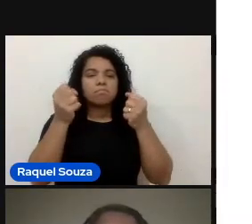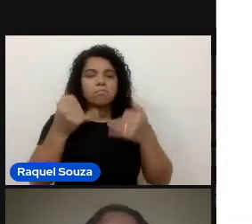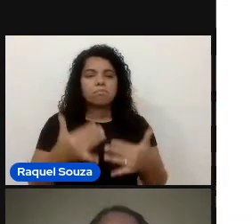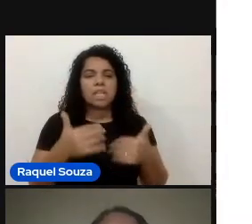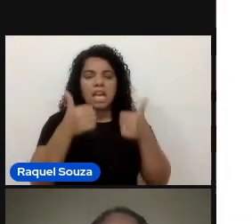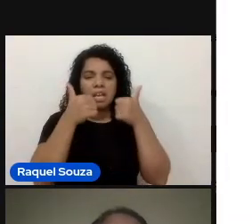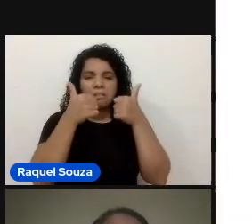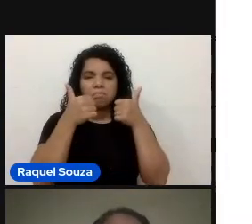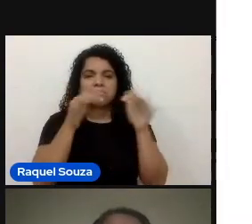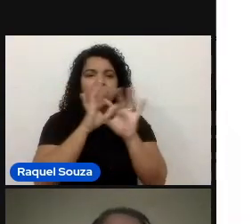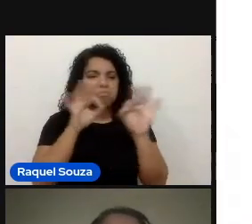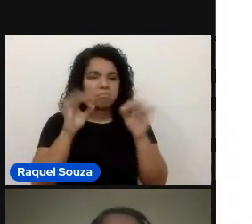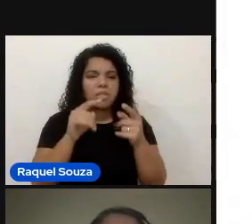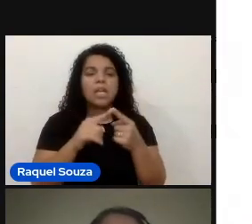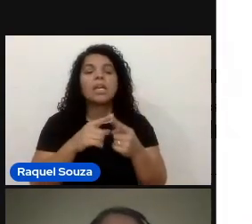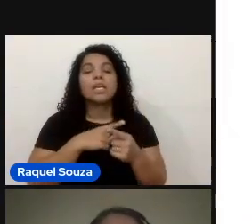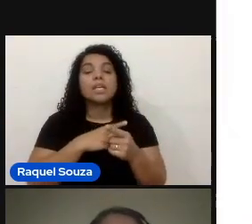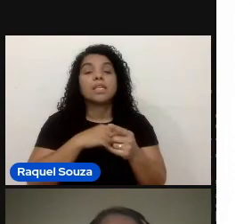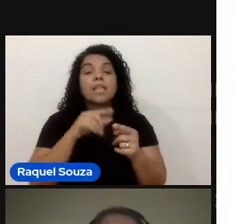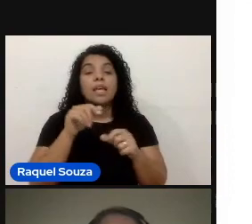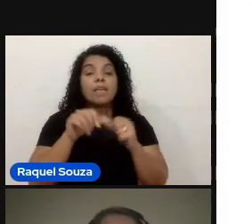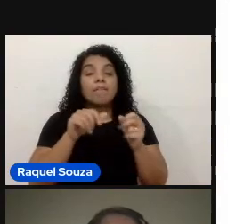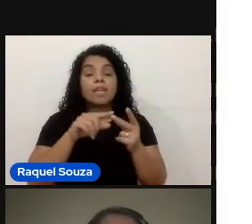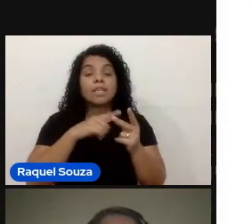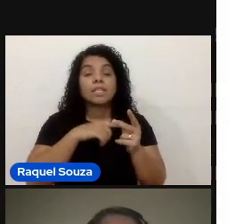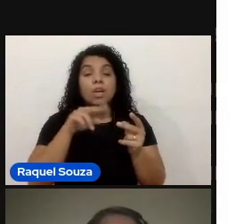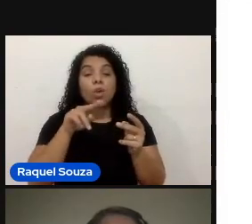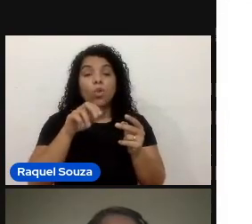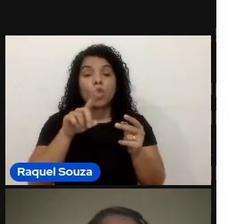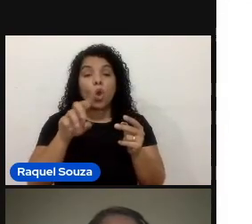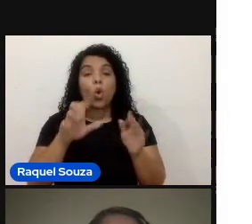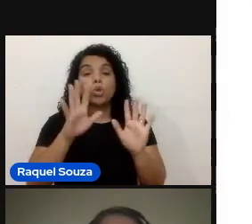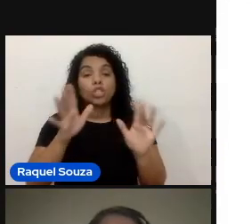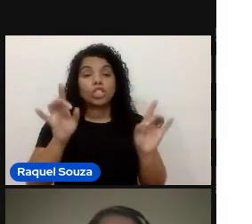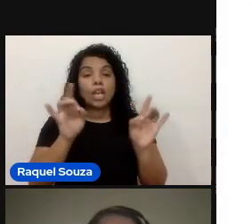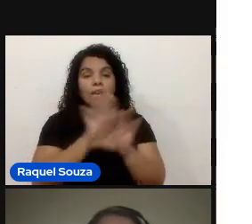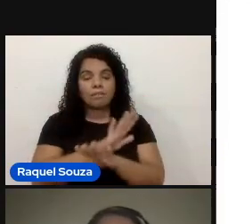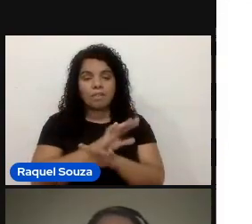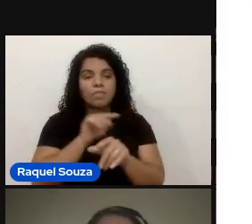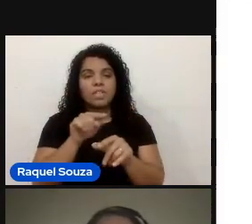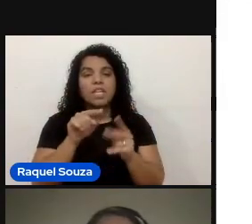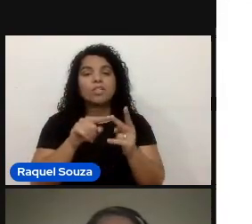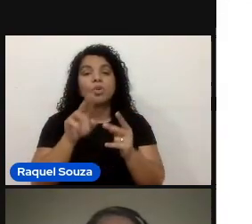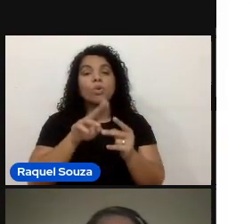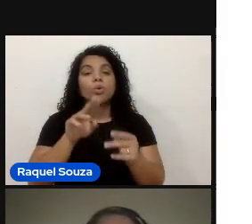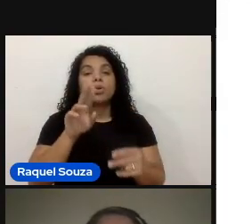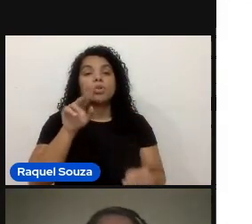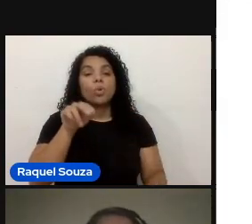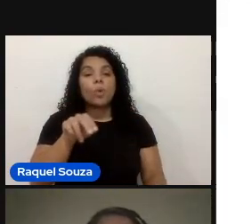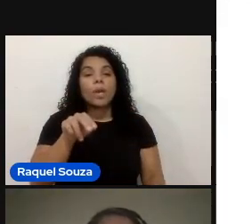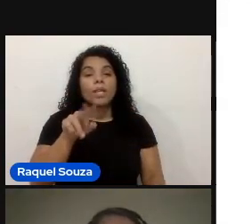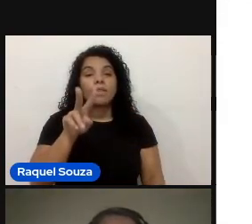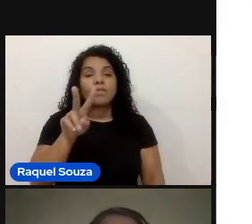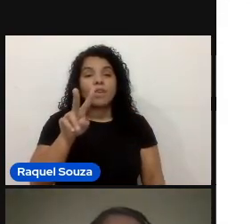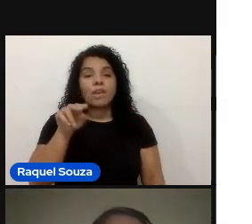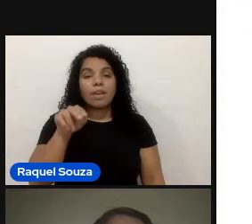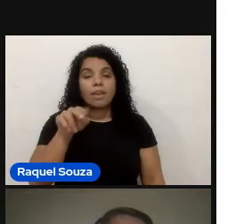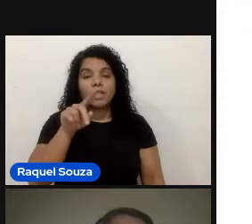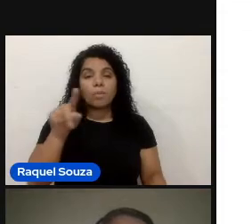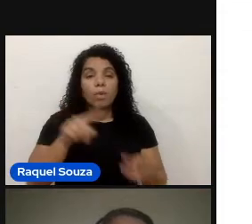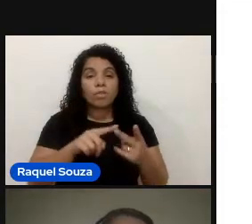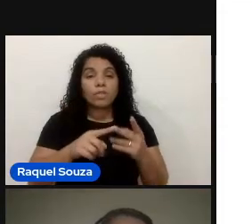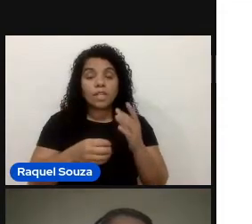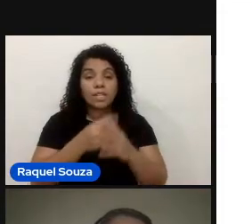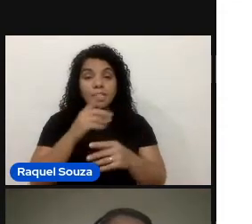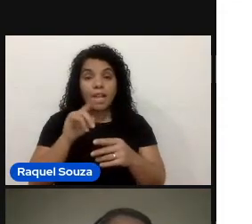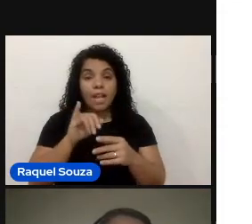inicialmente. Tem a versão do Node já definida no NVMe-RC, então usa o NVM para você já iniciar versões e instalar